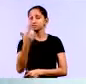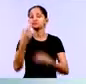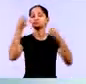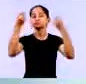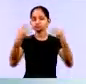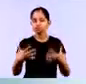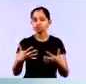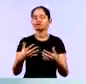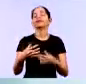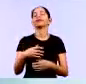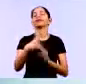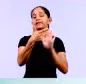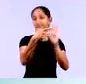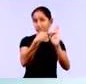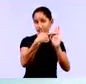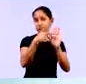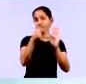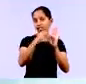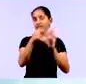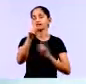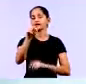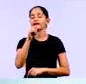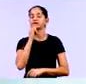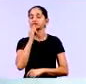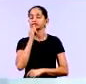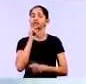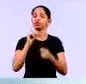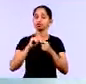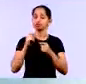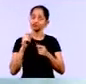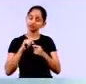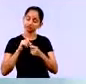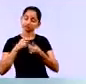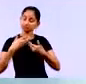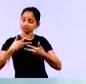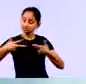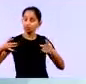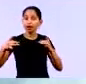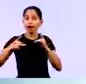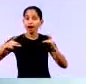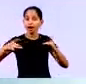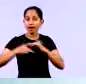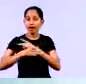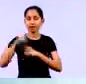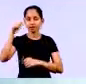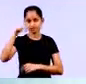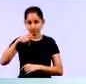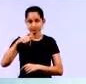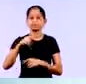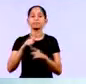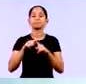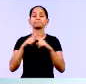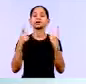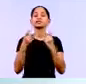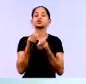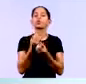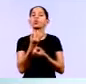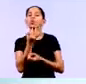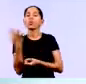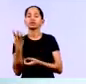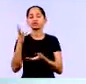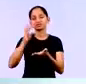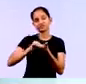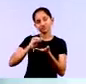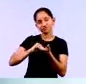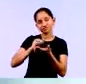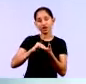Este produto X que nós estamos produzindo, tá? Ela é composta de quantas matérias-primas? É o que nós